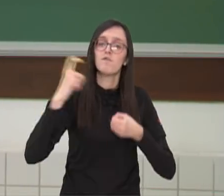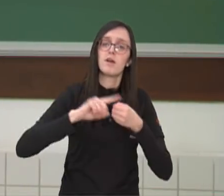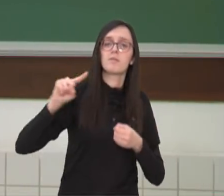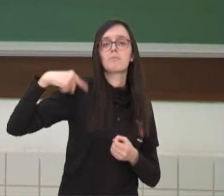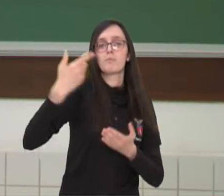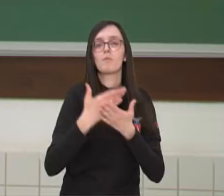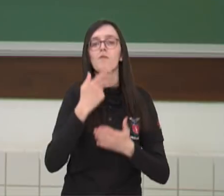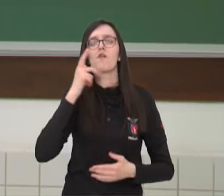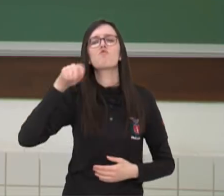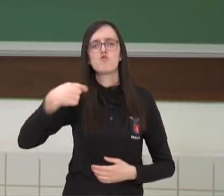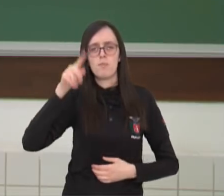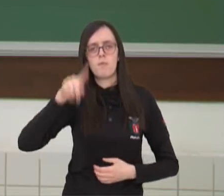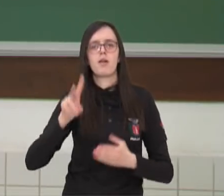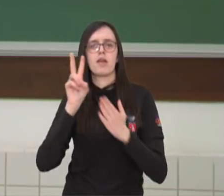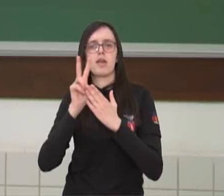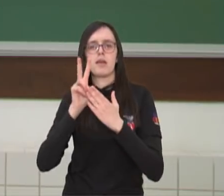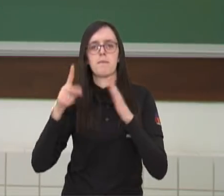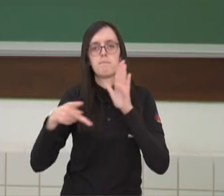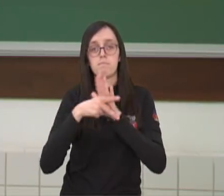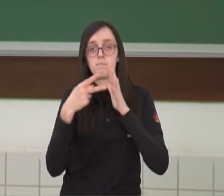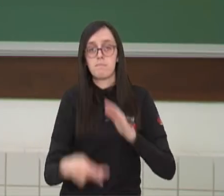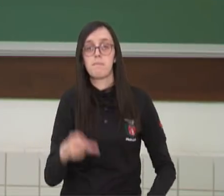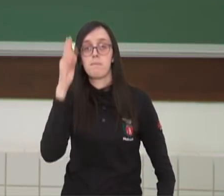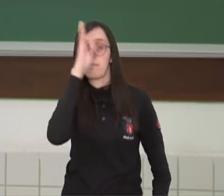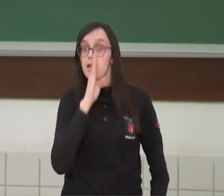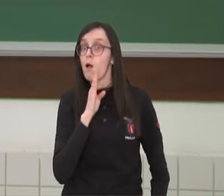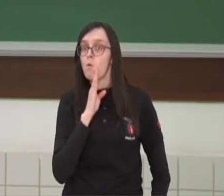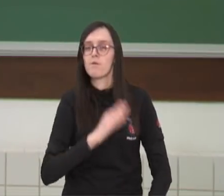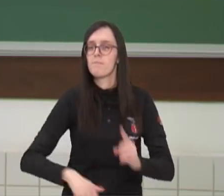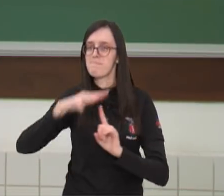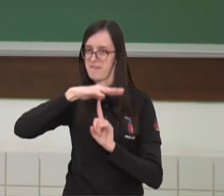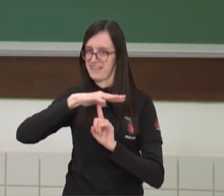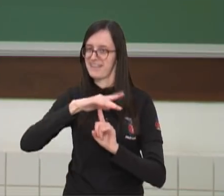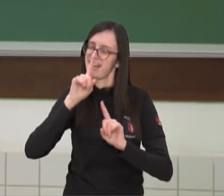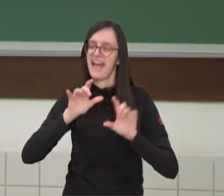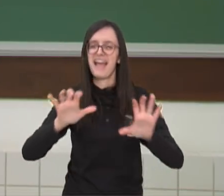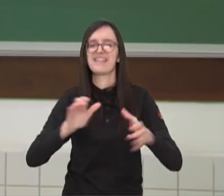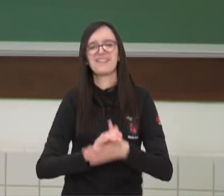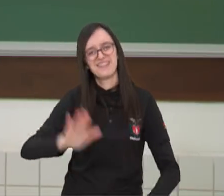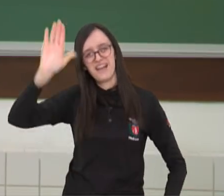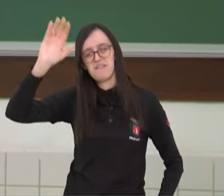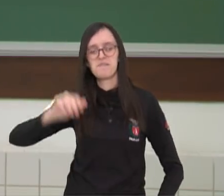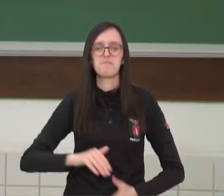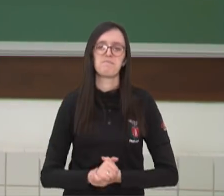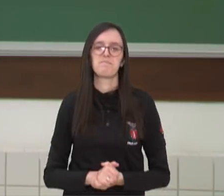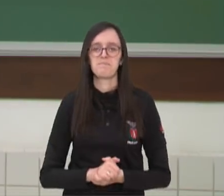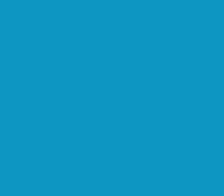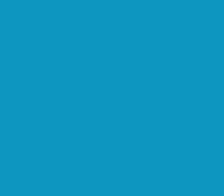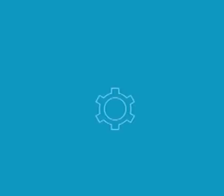aula para falar mais sobre os indígenas do Paraná. É isso, galera. Tchau!